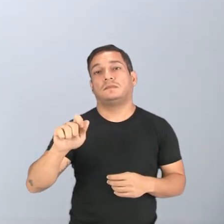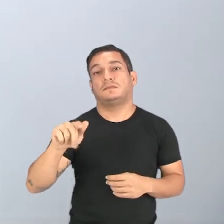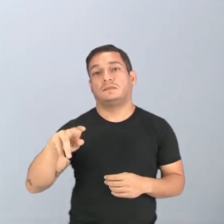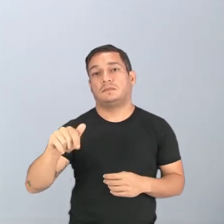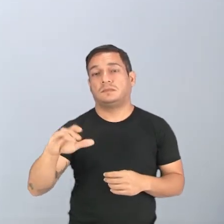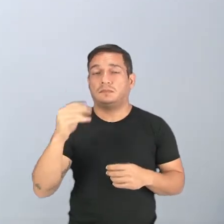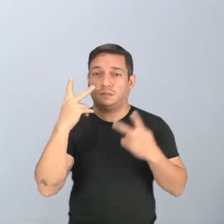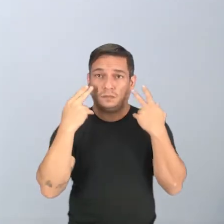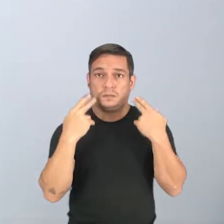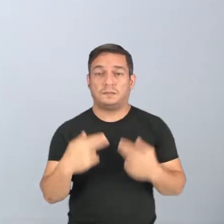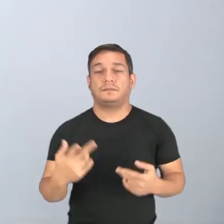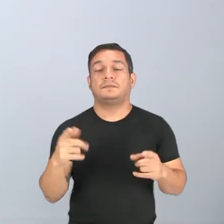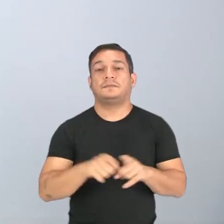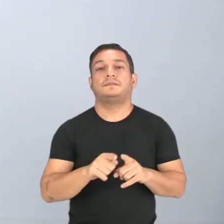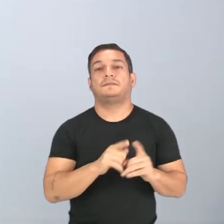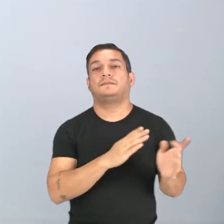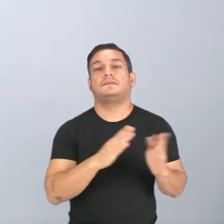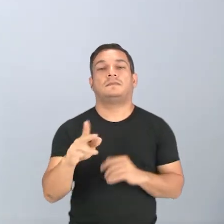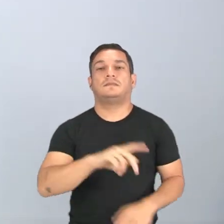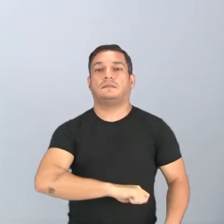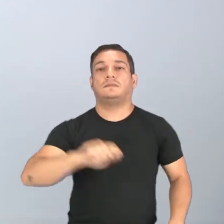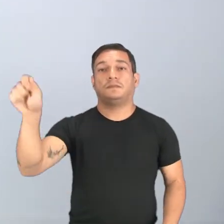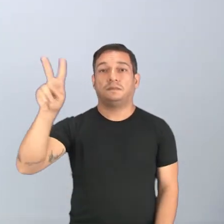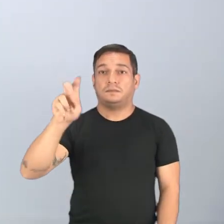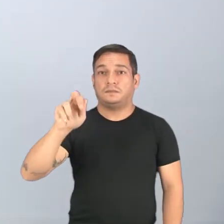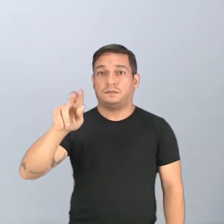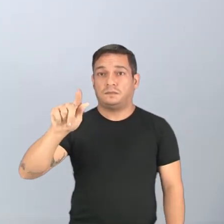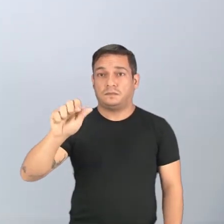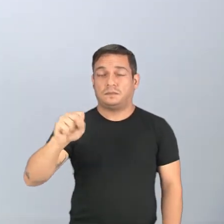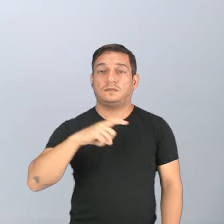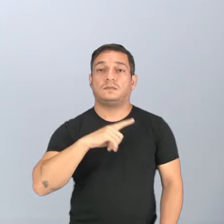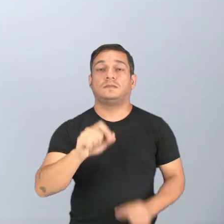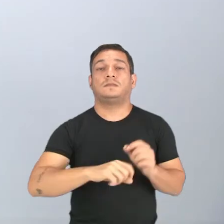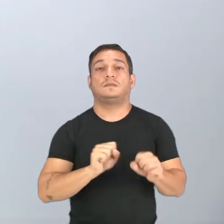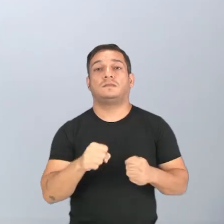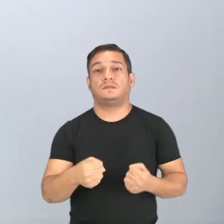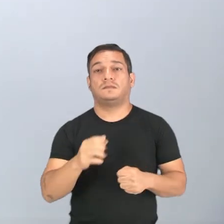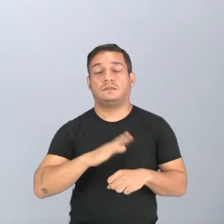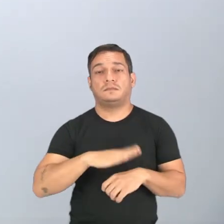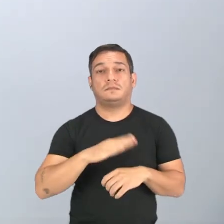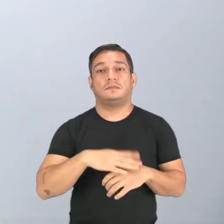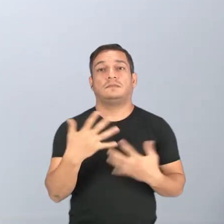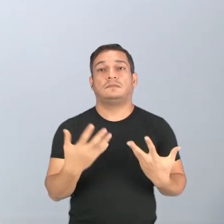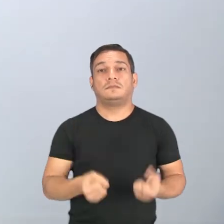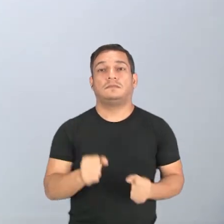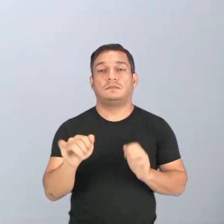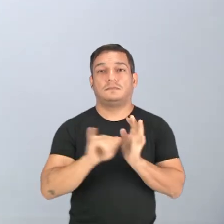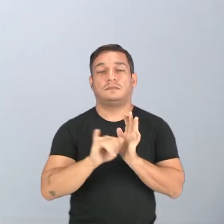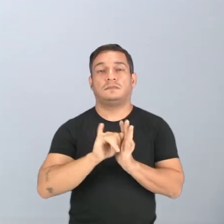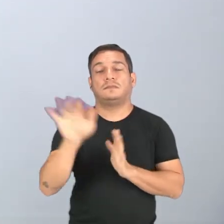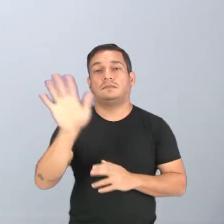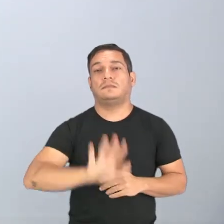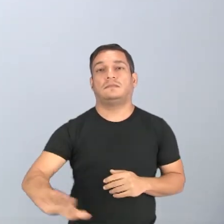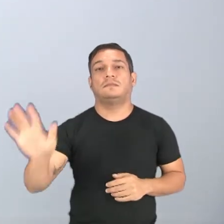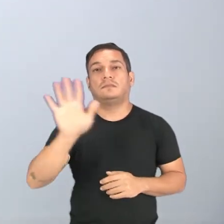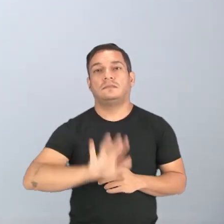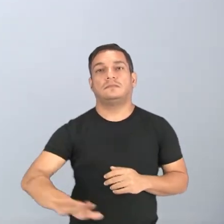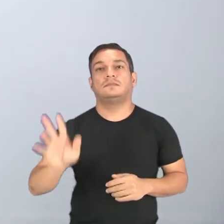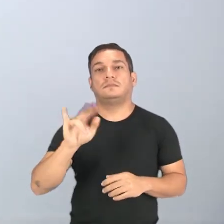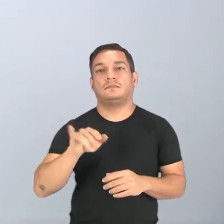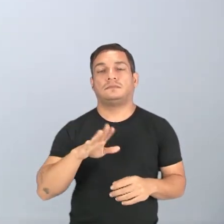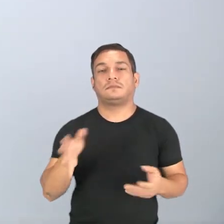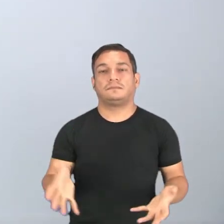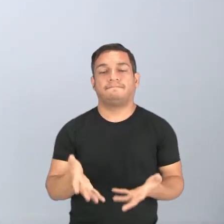e natural. E também durante o governo Vargas, a gente vai haver um reforço maior dessa aceitação da identidade nacional. Ele vai